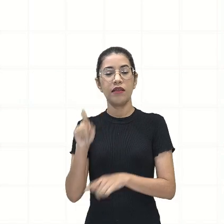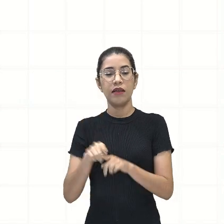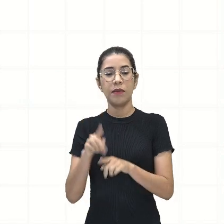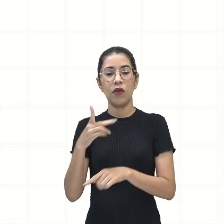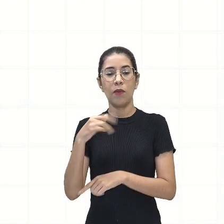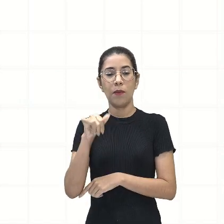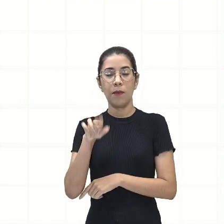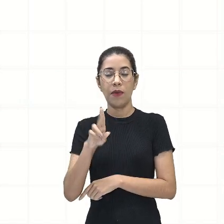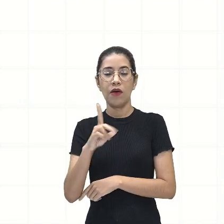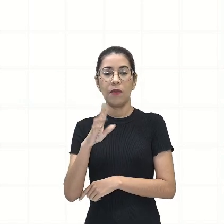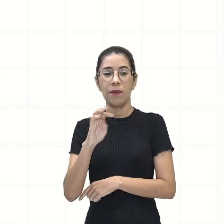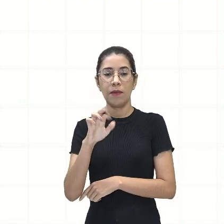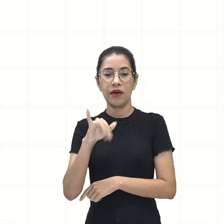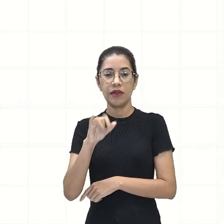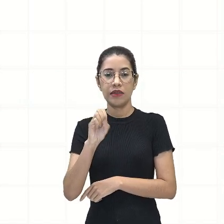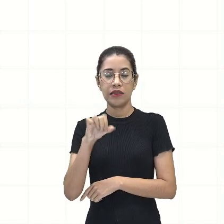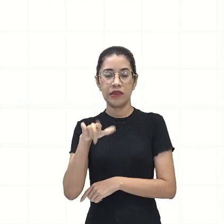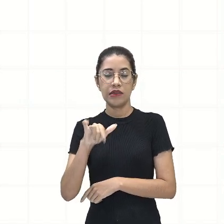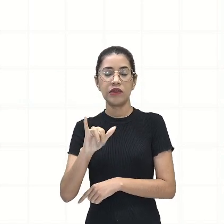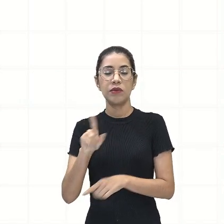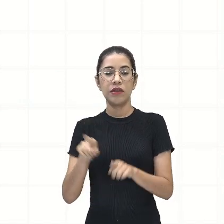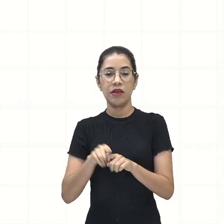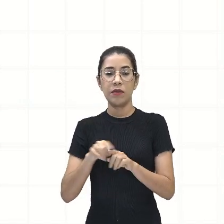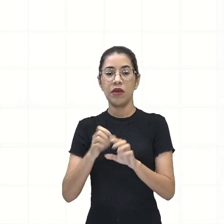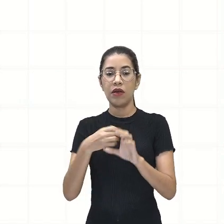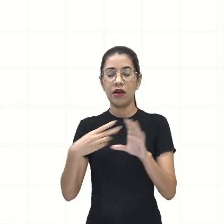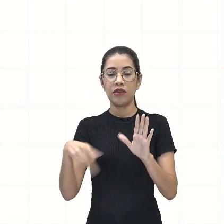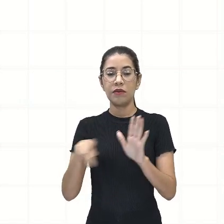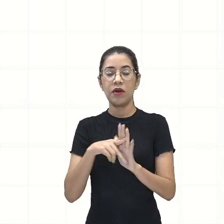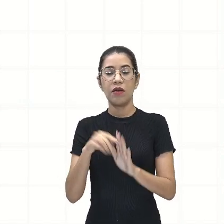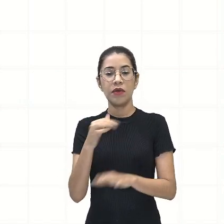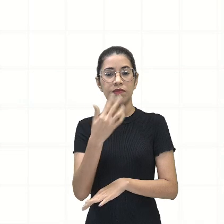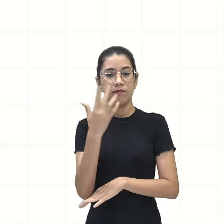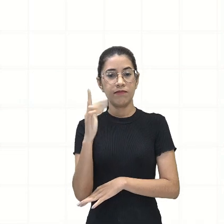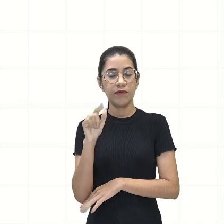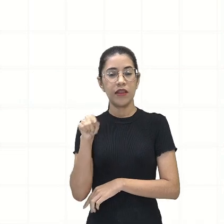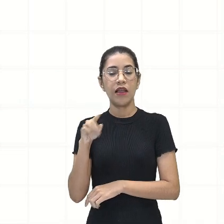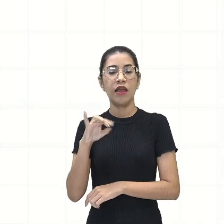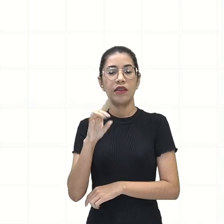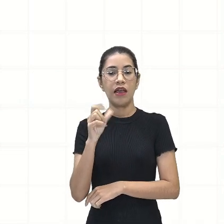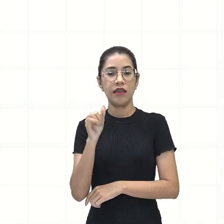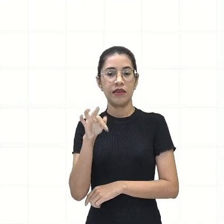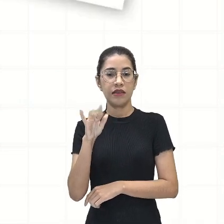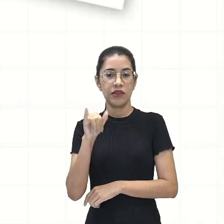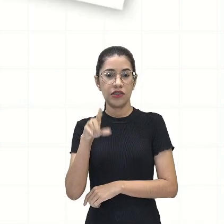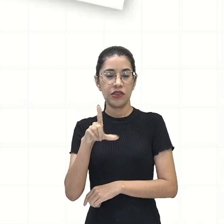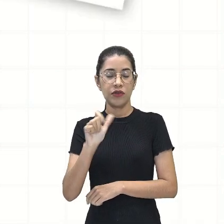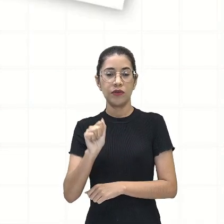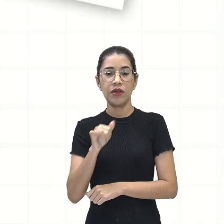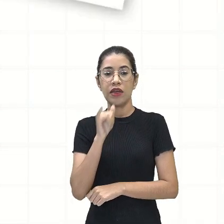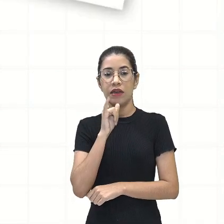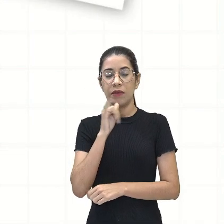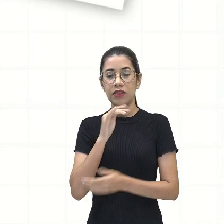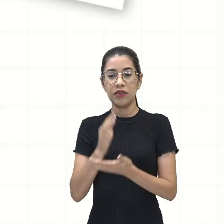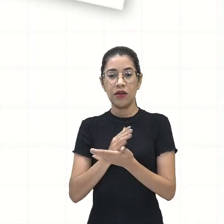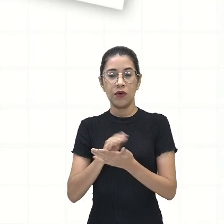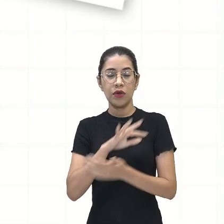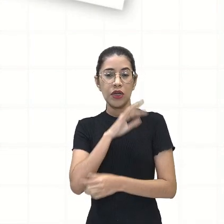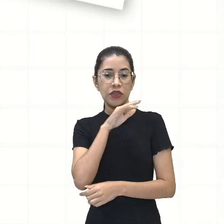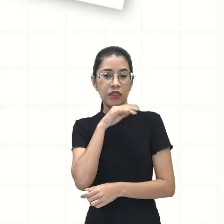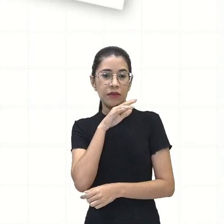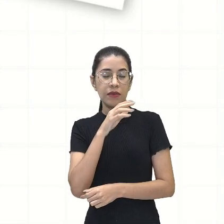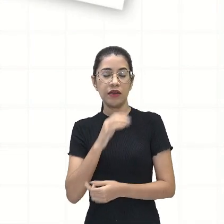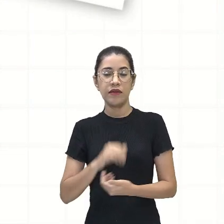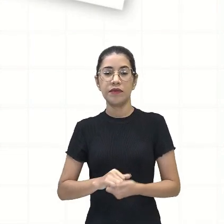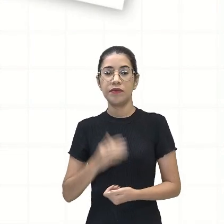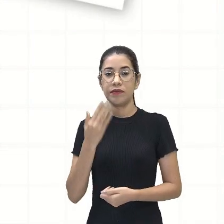característico desse tipo de vegetação, que é a Mata Atlântica. Aí a gente tem algumas imagens, né, representativas